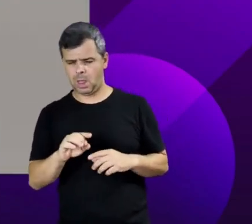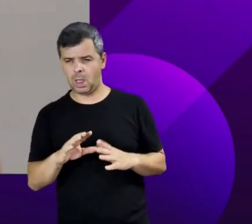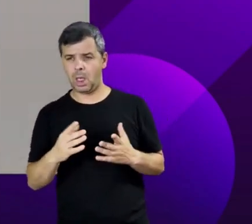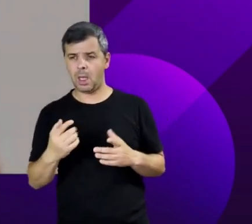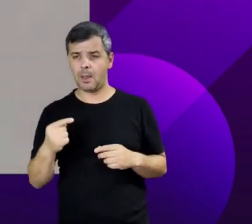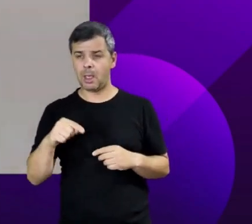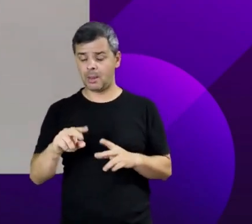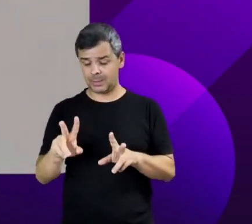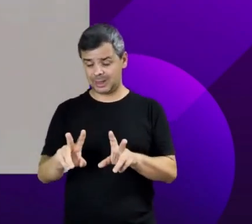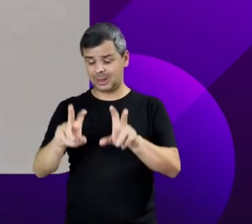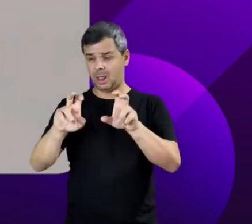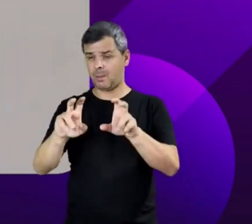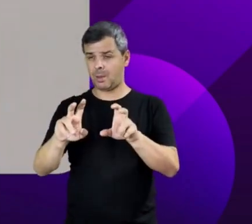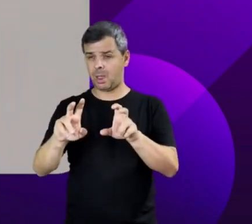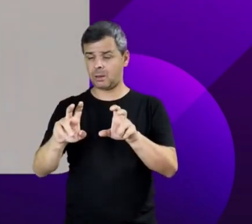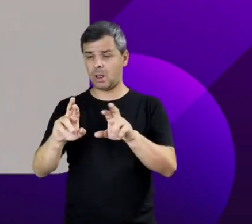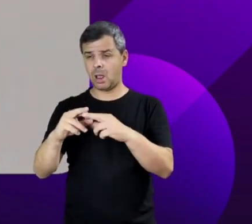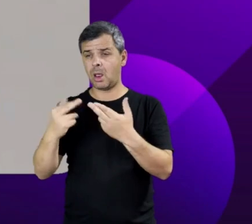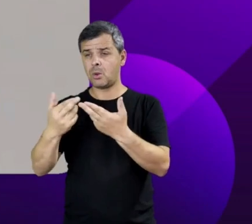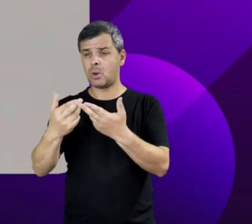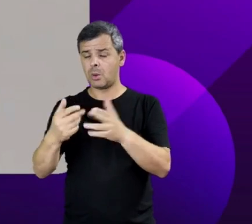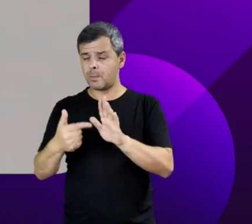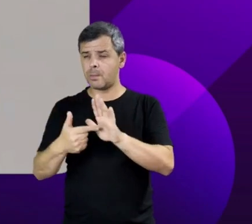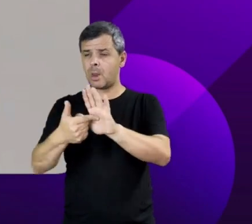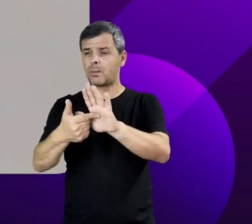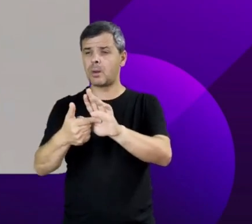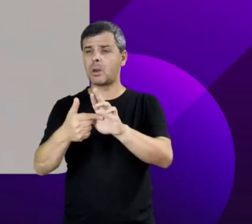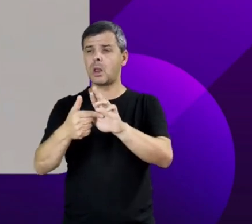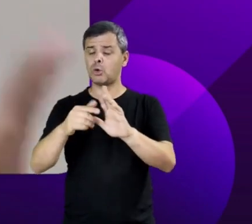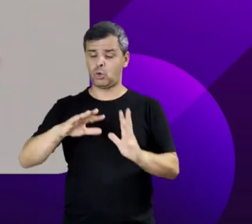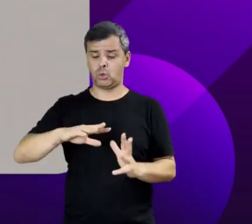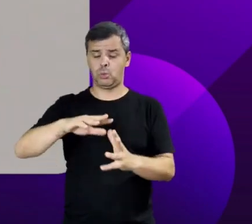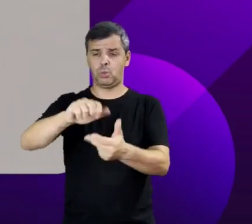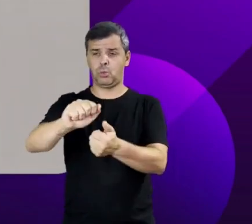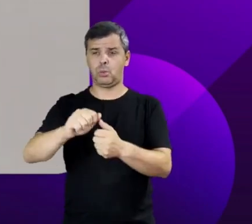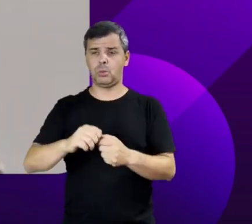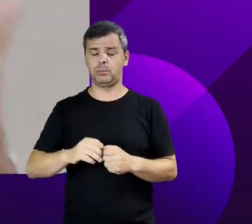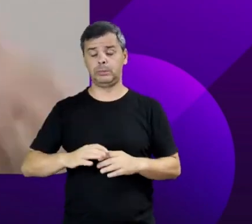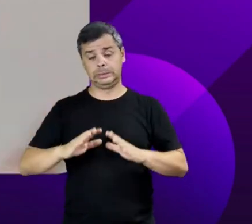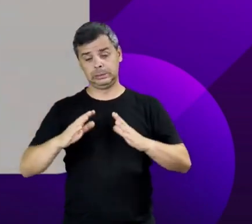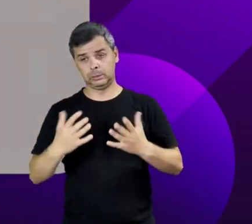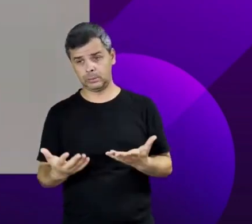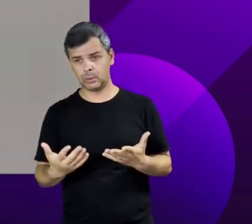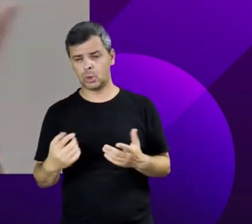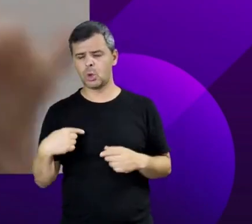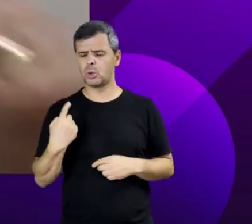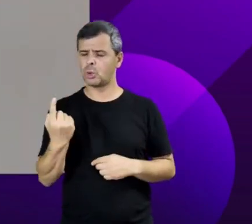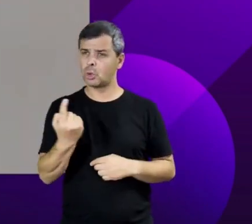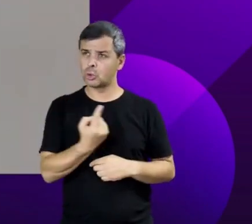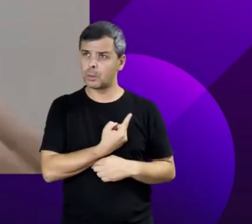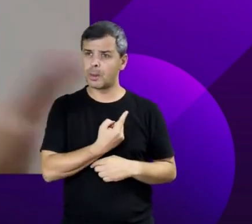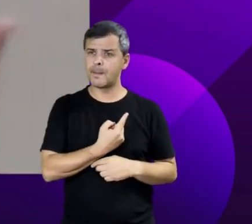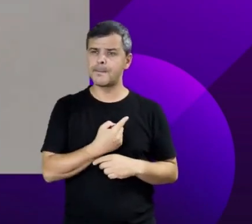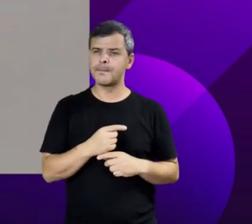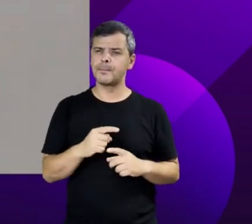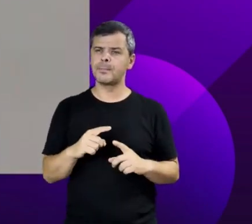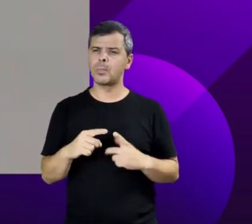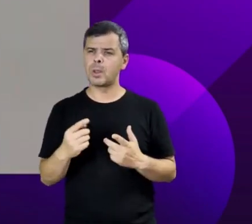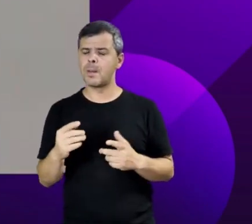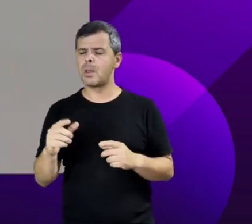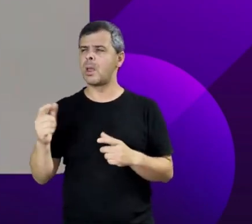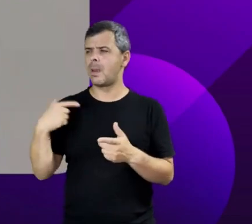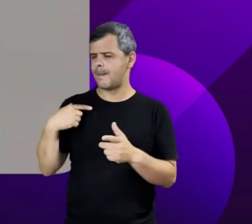essa pauta ganha o cenário internacional. E desde então, nós começamos com uma maior ou com uma